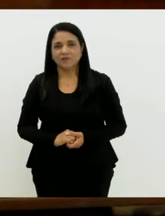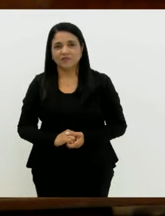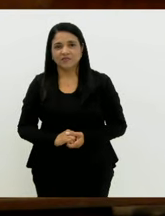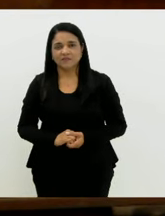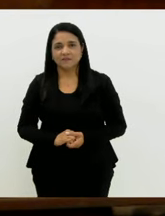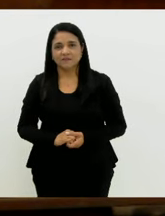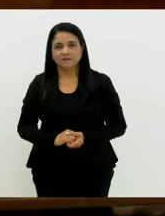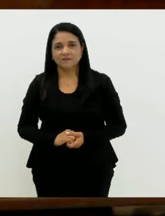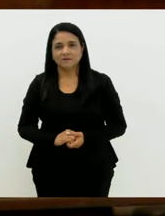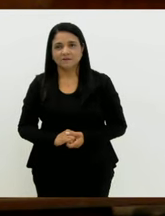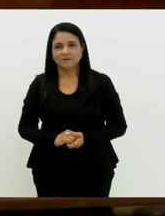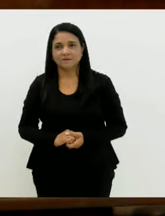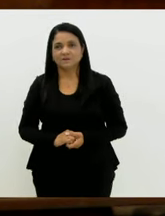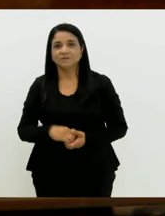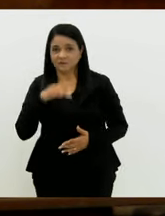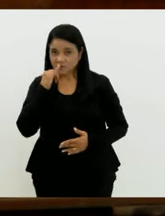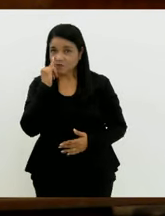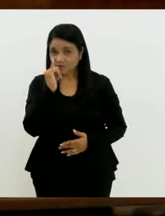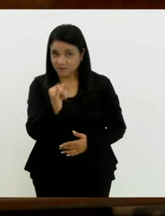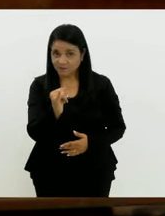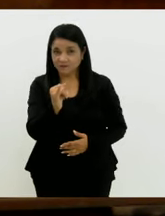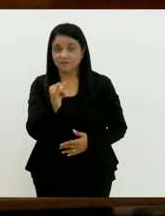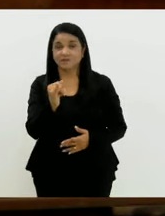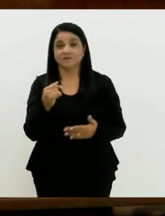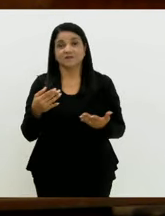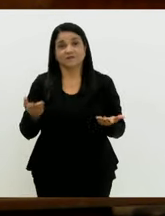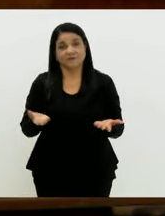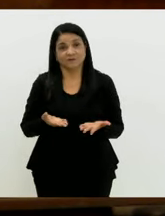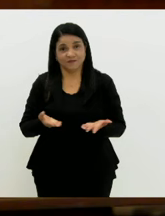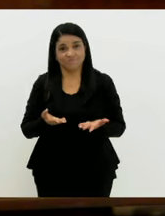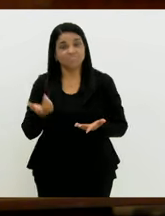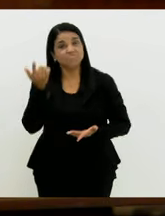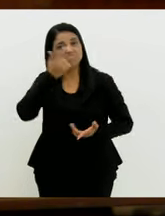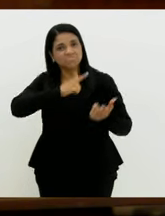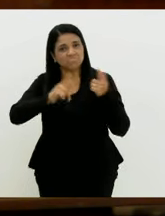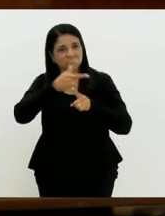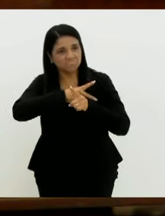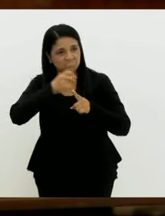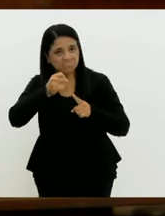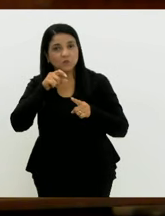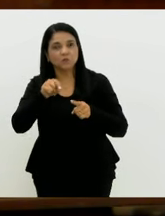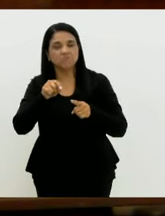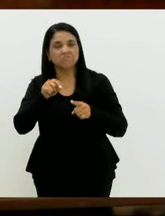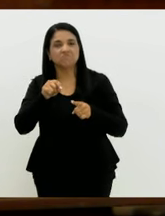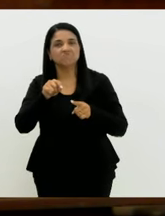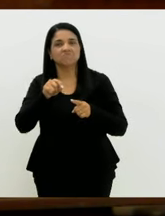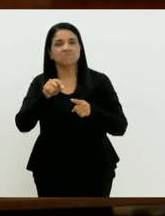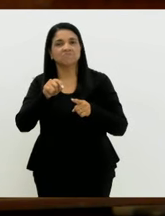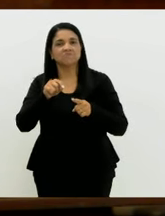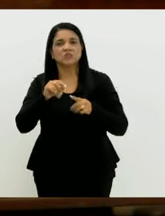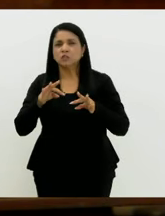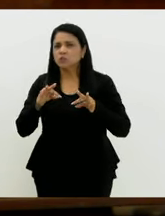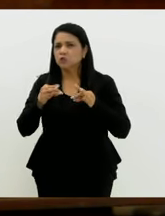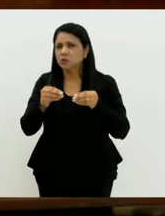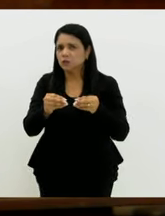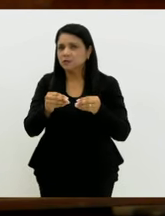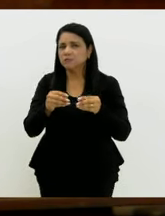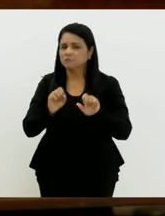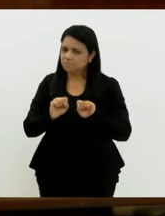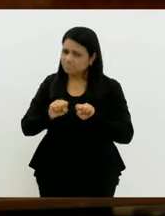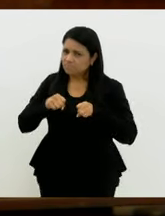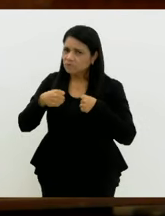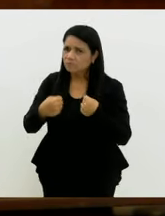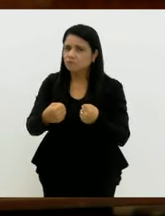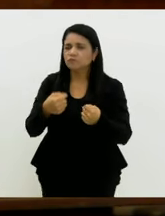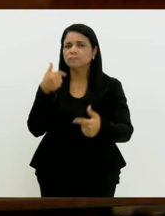Posso dizer que chegamos até aqui alcançando grandes realizações, todas frutos de muito esforço e